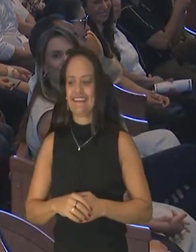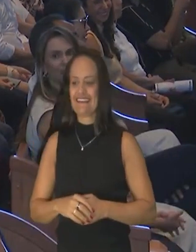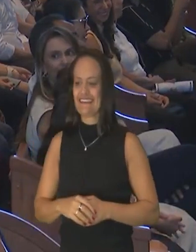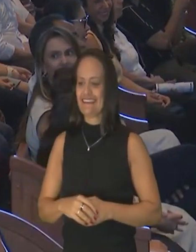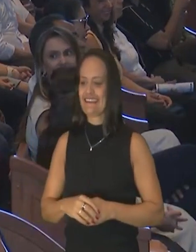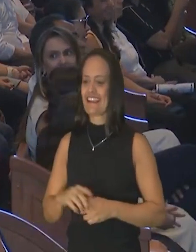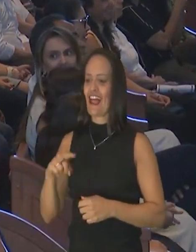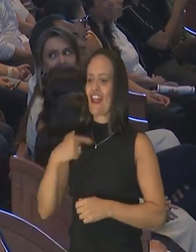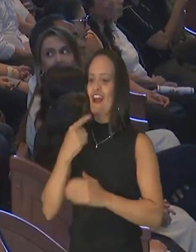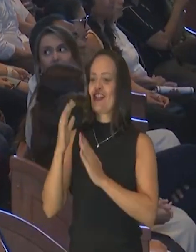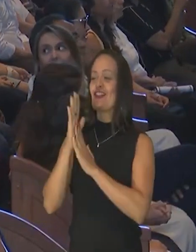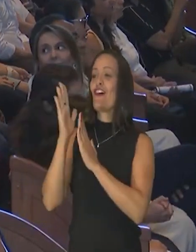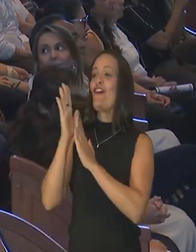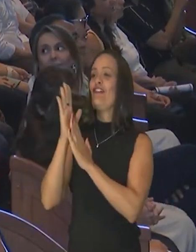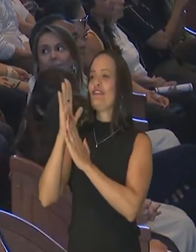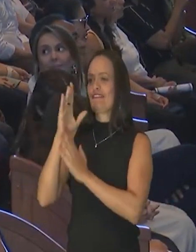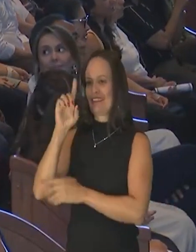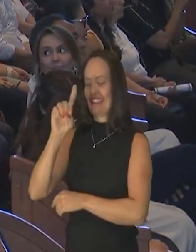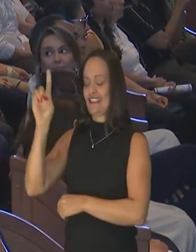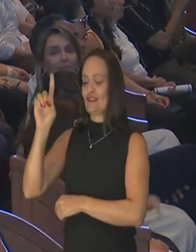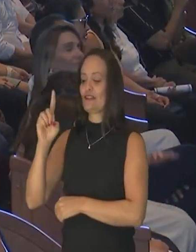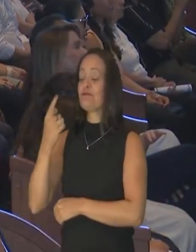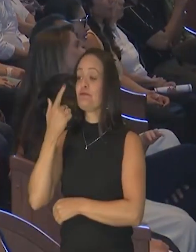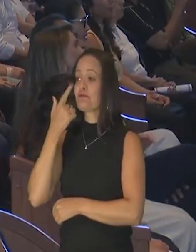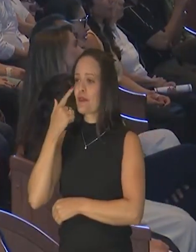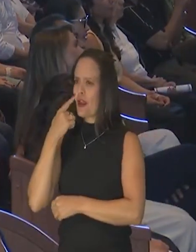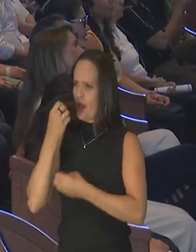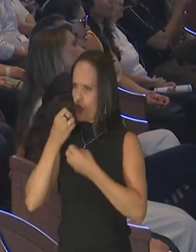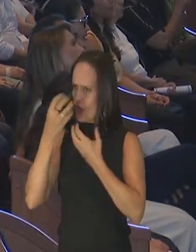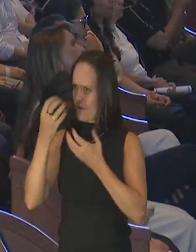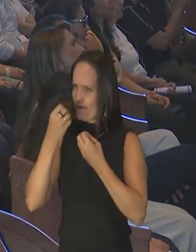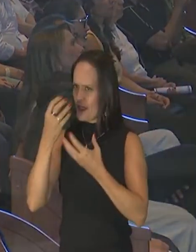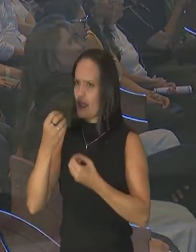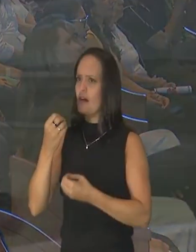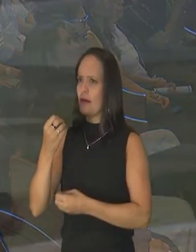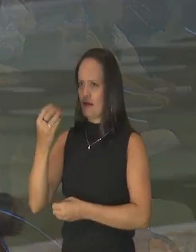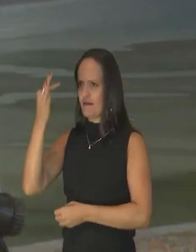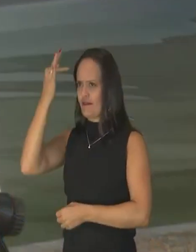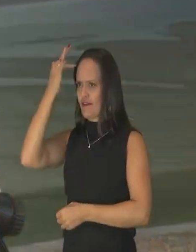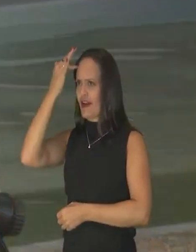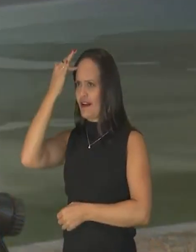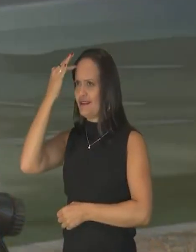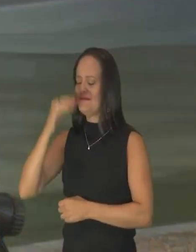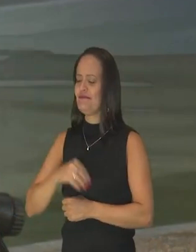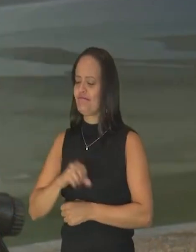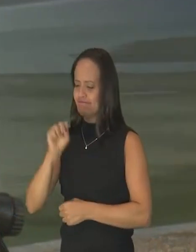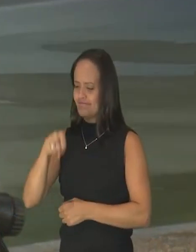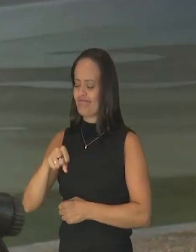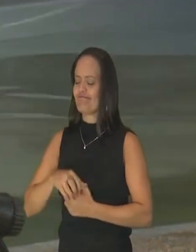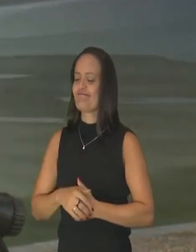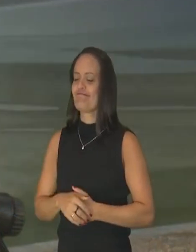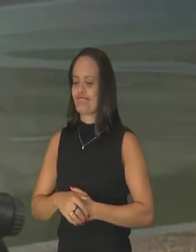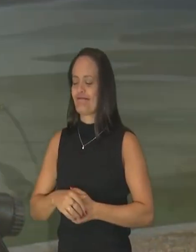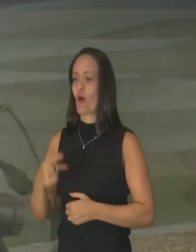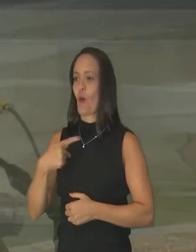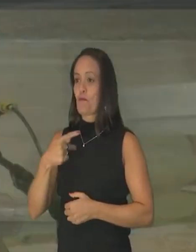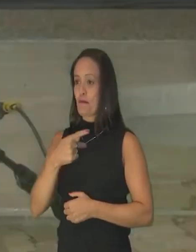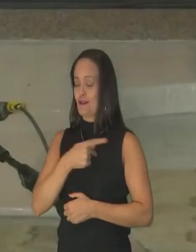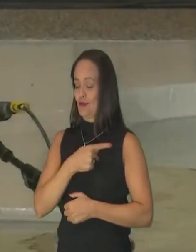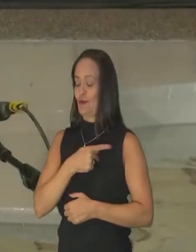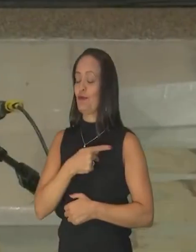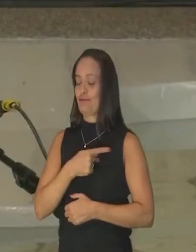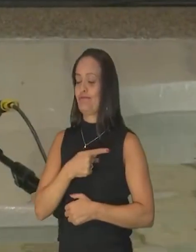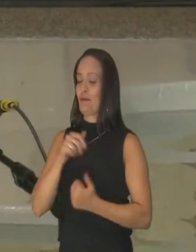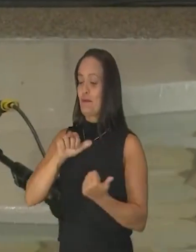Nós louvamos a Deus pela vida do Luiz. Luiz, você confirma a sua pública profissão de fé? Sim. Como ministro do